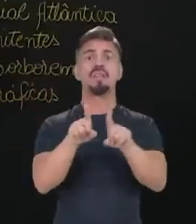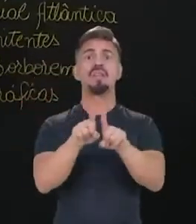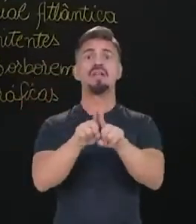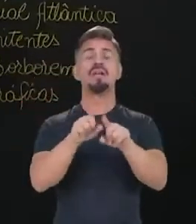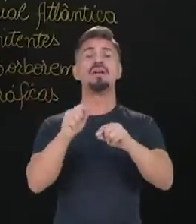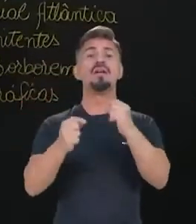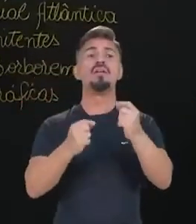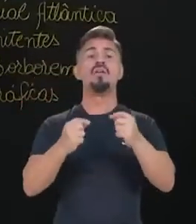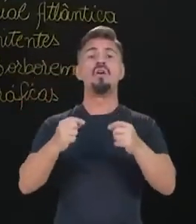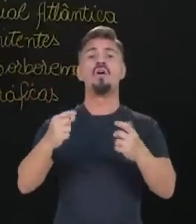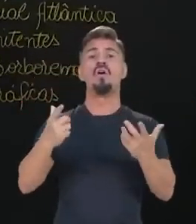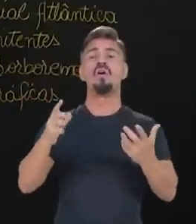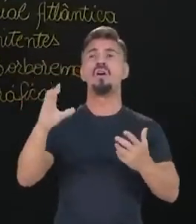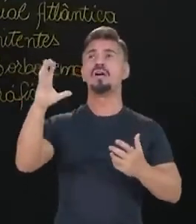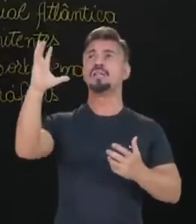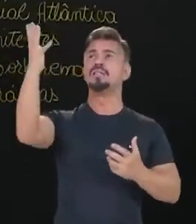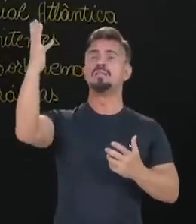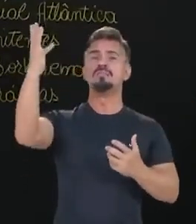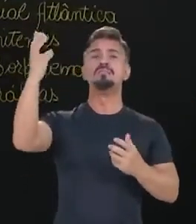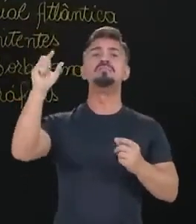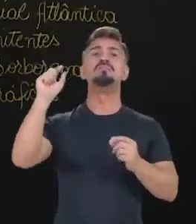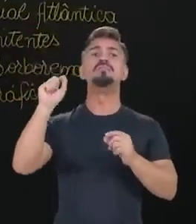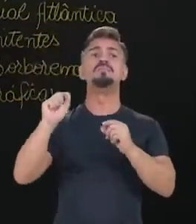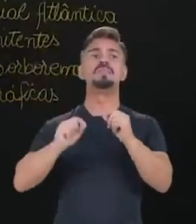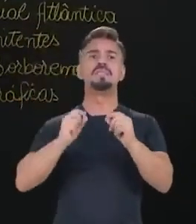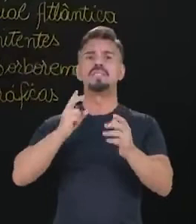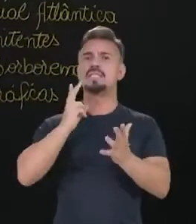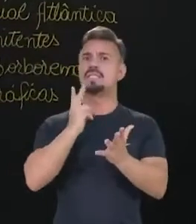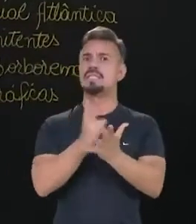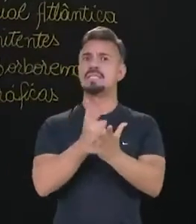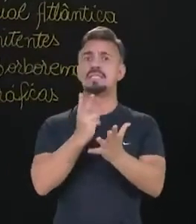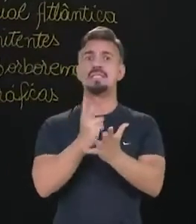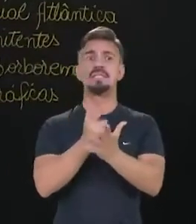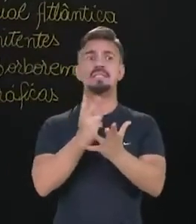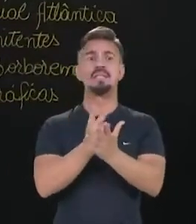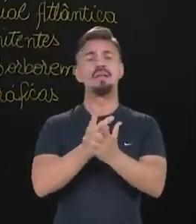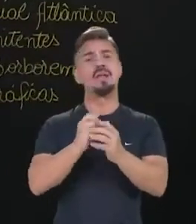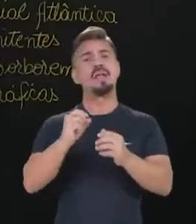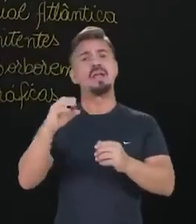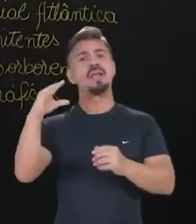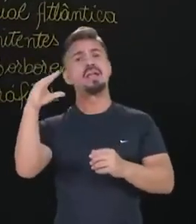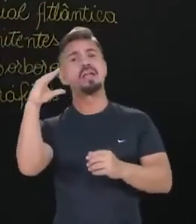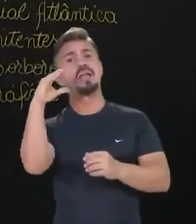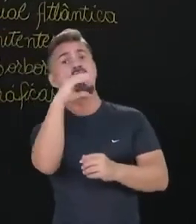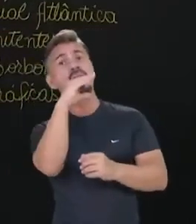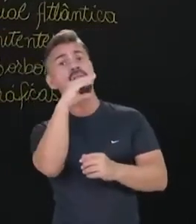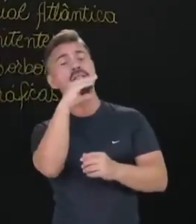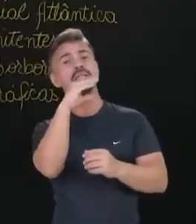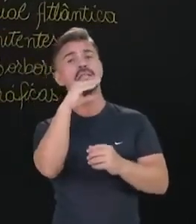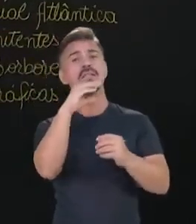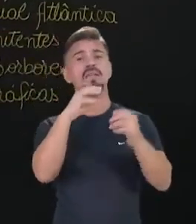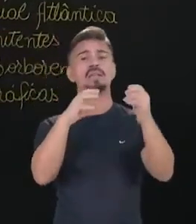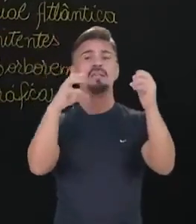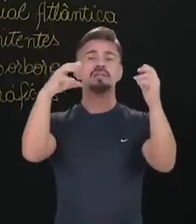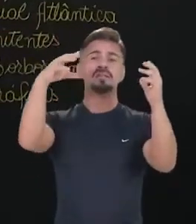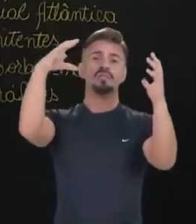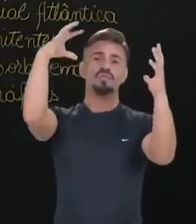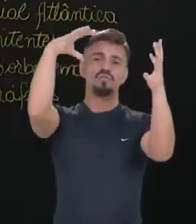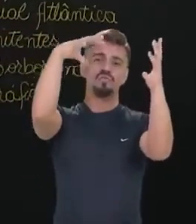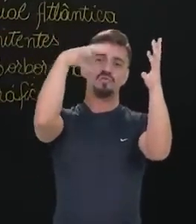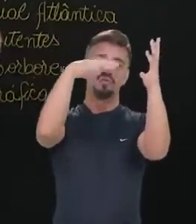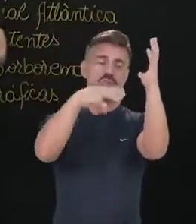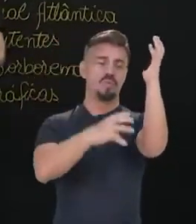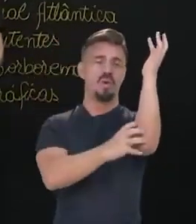por uma estação bem definida. Ela vai ser sempre quente e sempre úmida. Então,